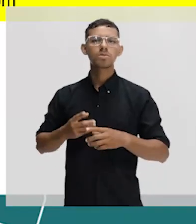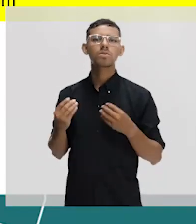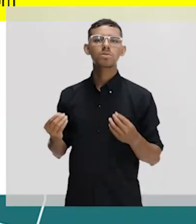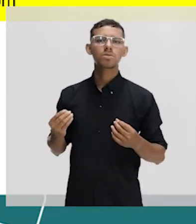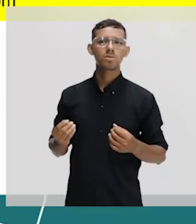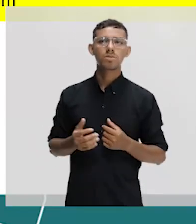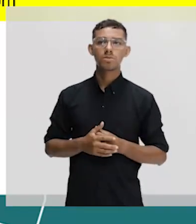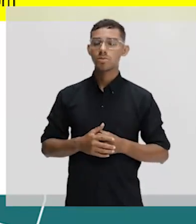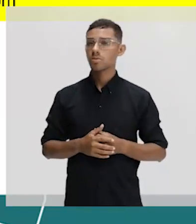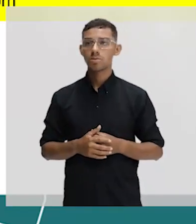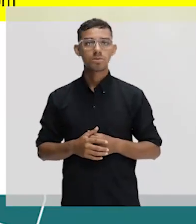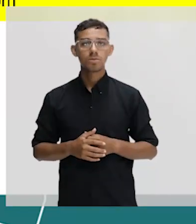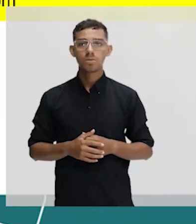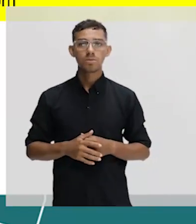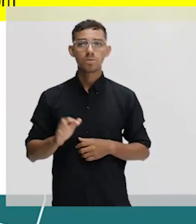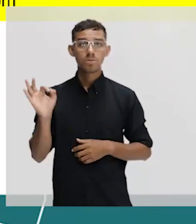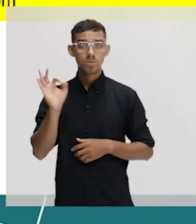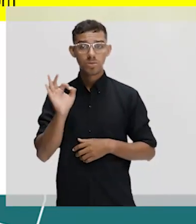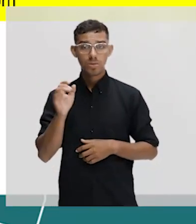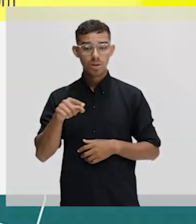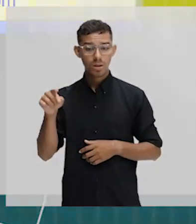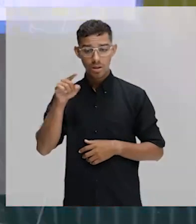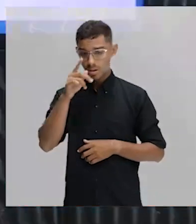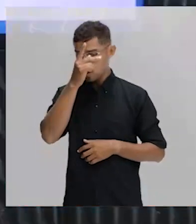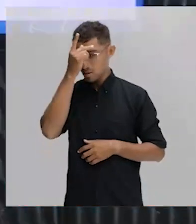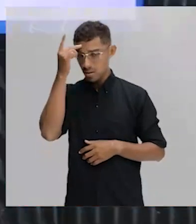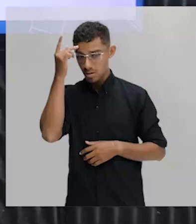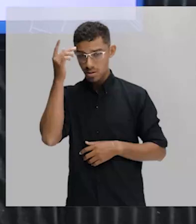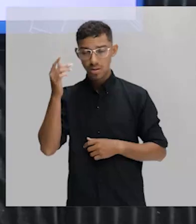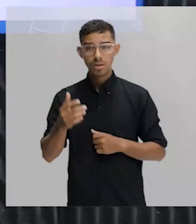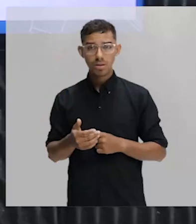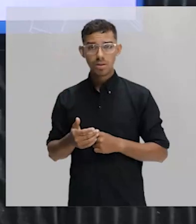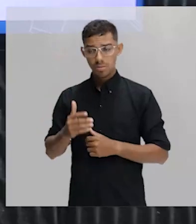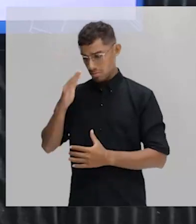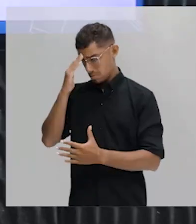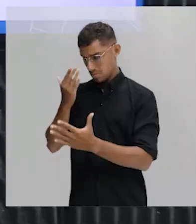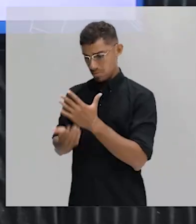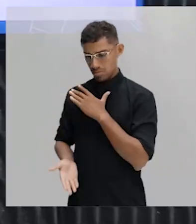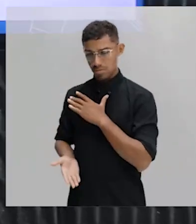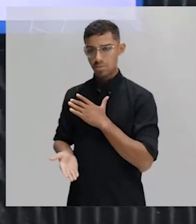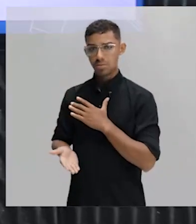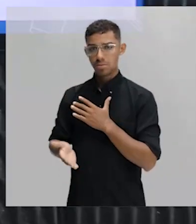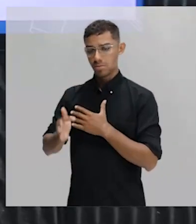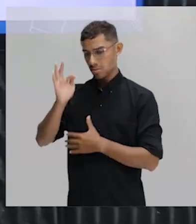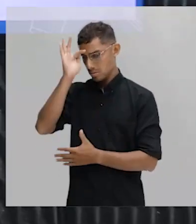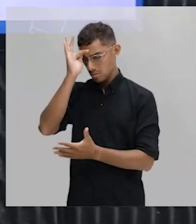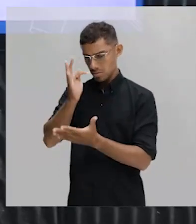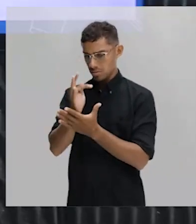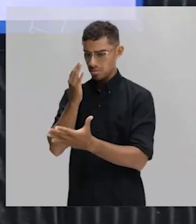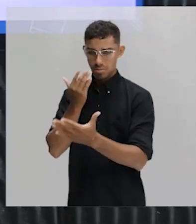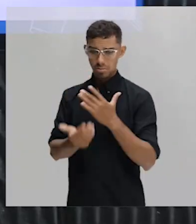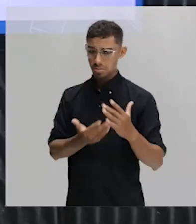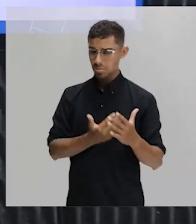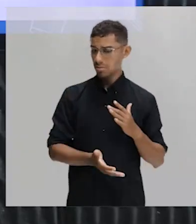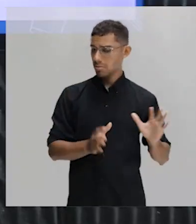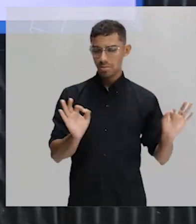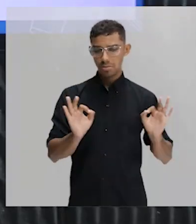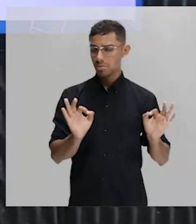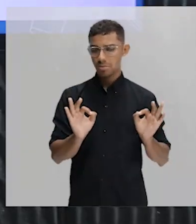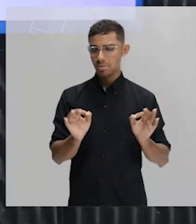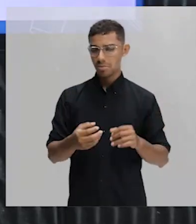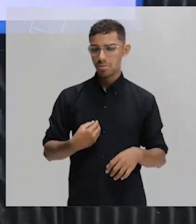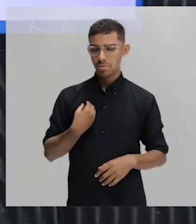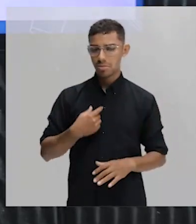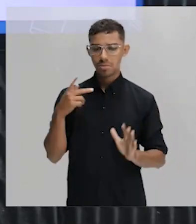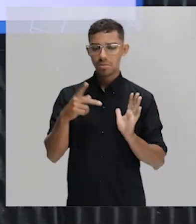Então, para não correr o risco de você perder a sua fé religiosa, eu não vou colocar uma imagem realista ou hiperrealista